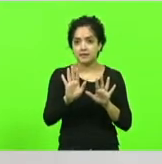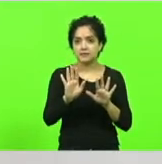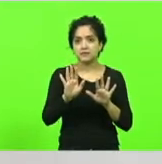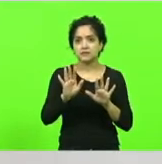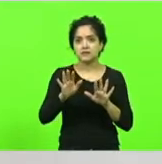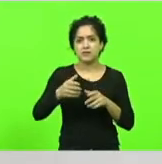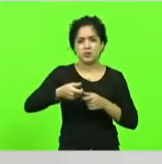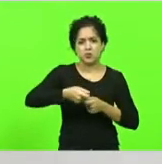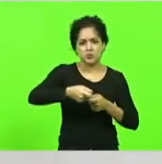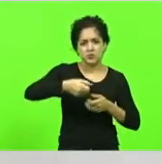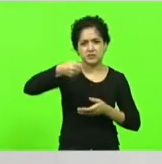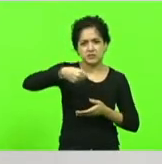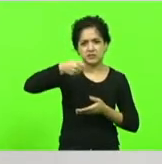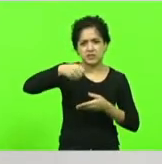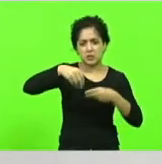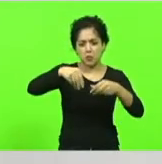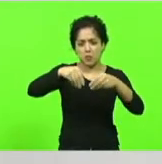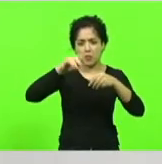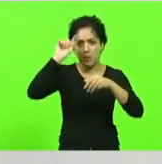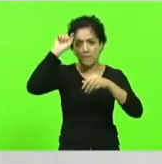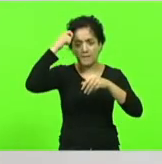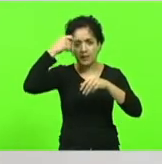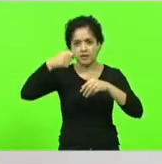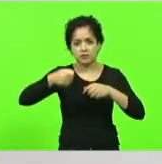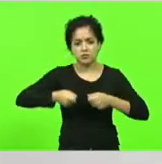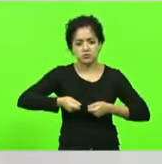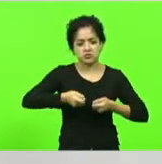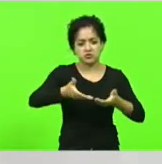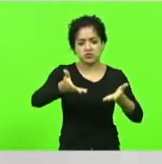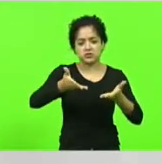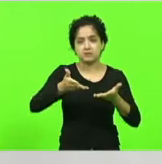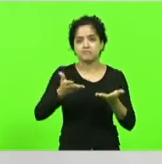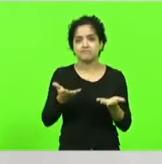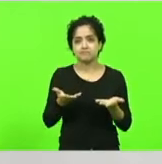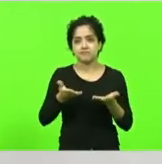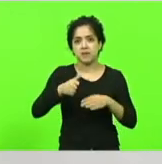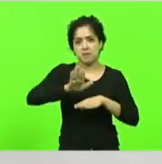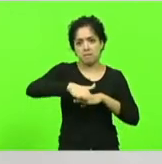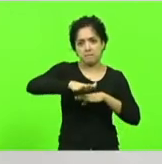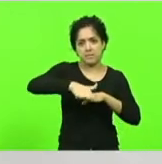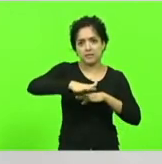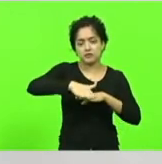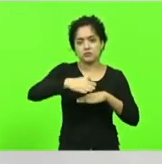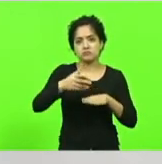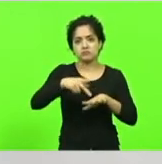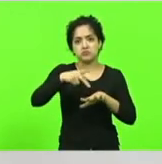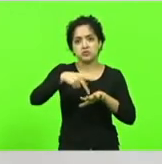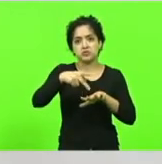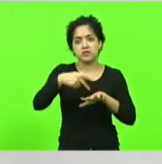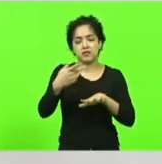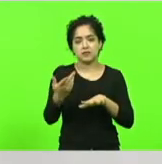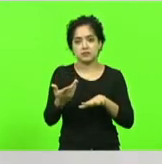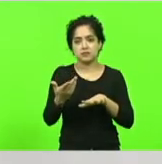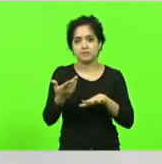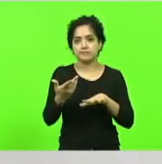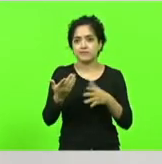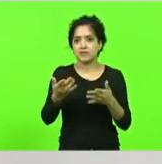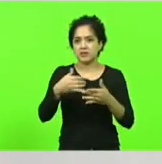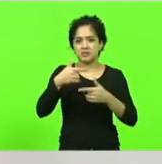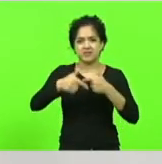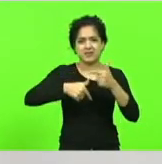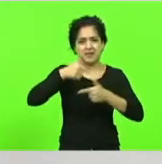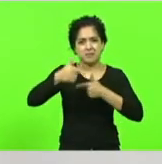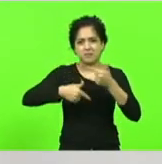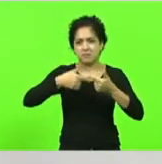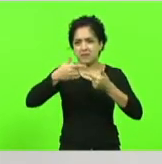de ráfia, um pó preto, joga, espalha com uma enxada e bate com um chinelo em cima. Um serviço porco, um serviço